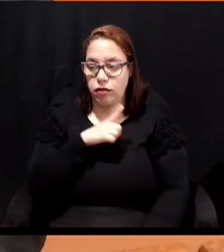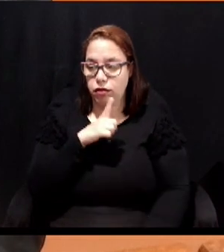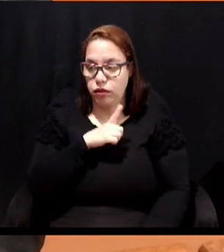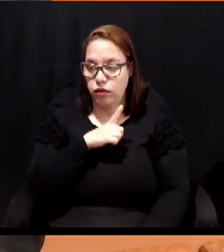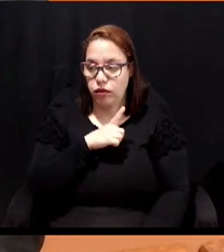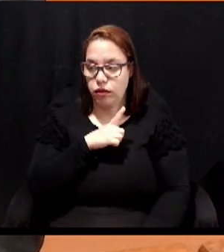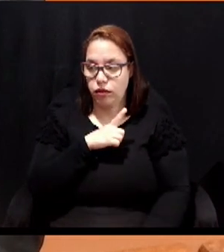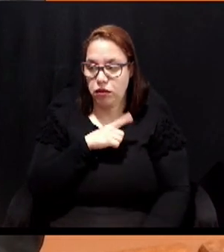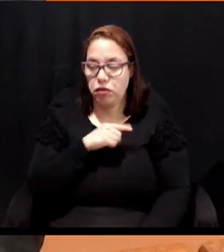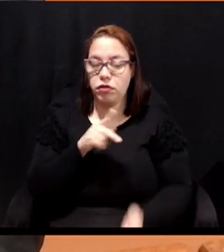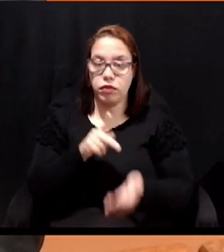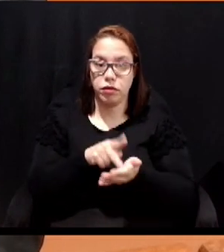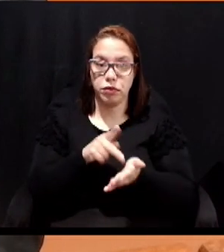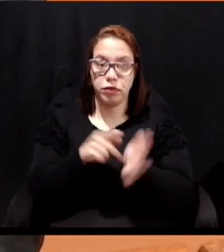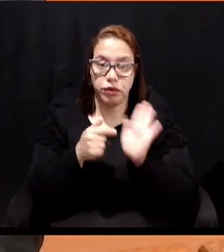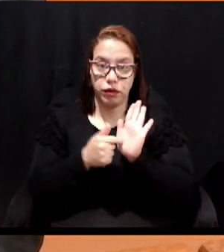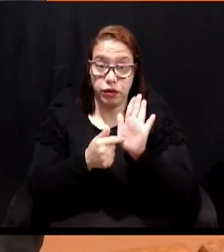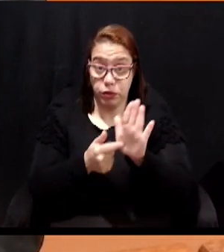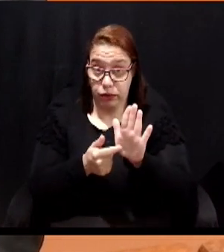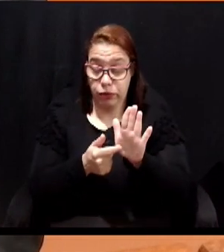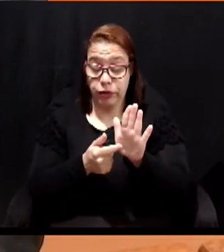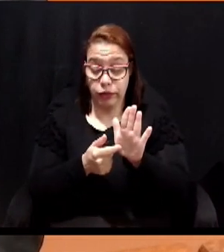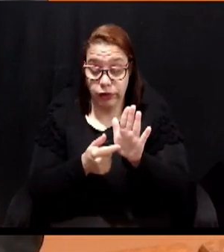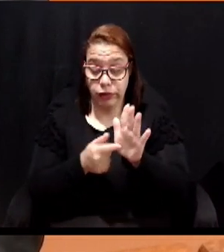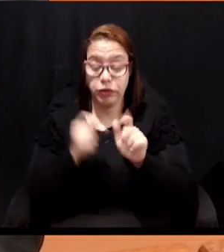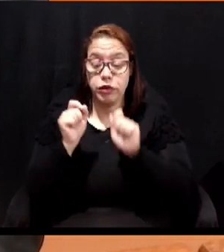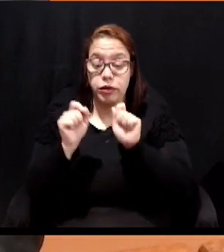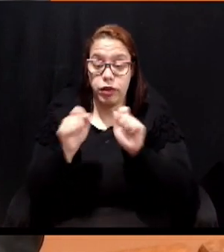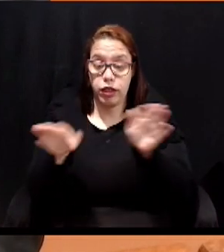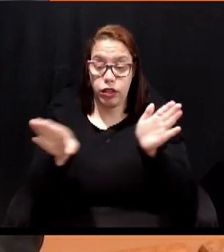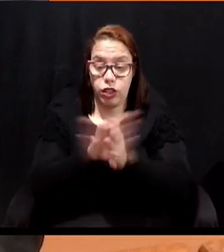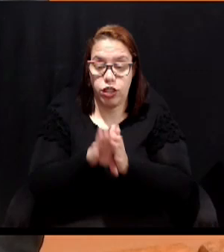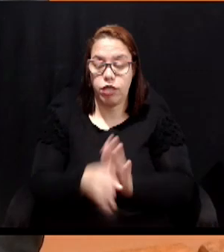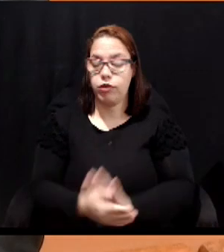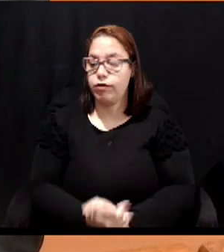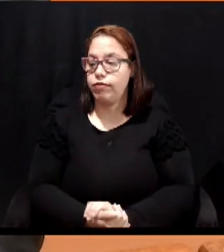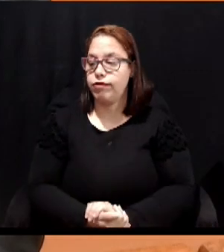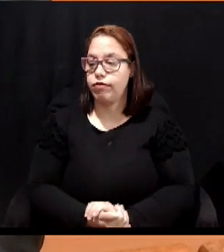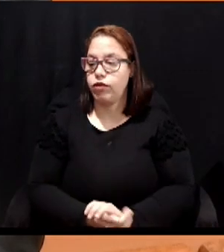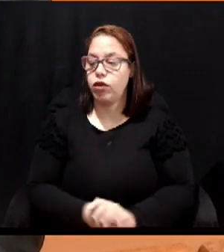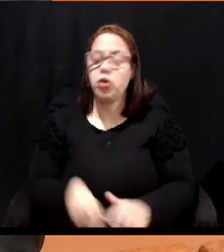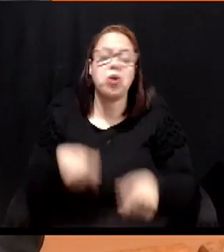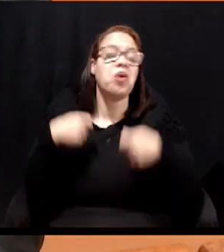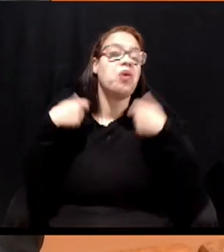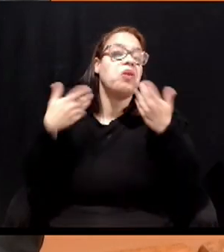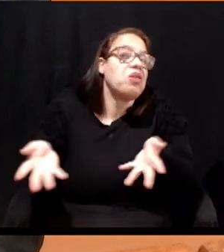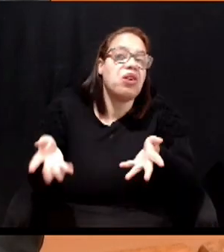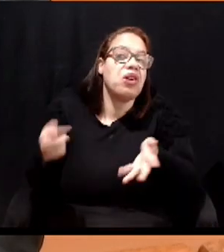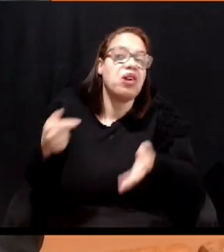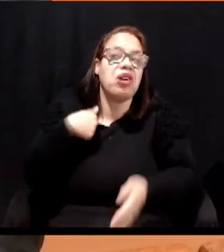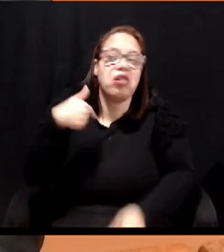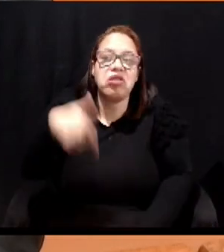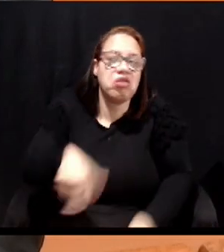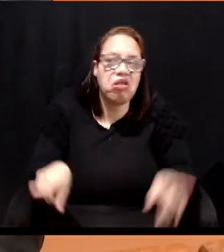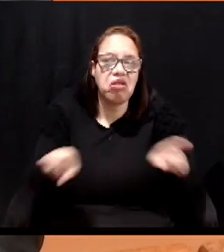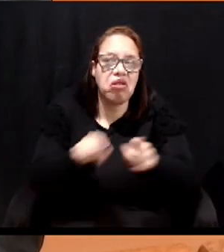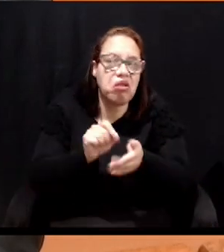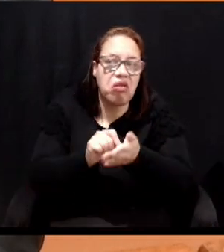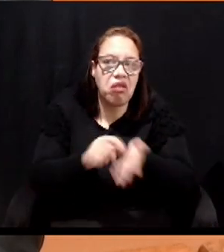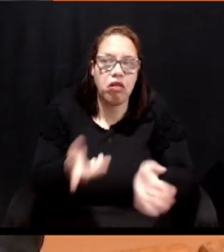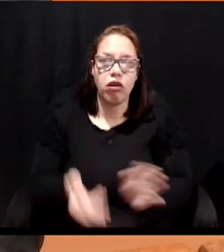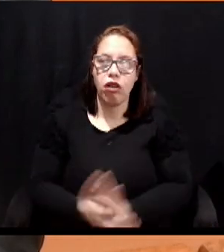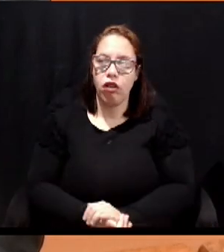realmente hoje mostrar para que nós viemos, o que nós viemos fazer. E isso é muito importante,